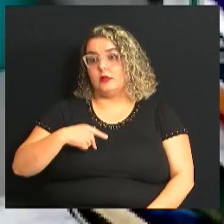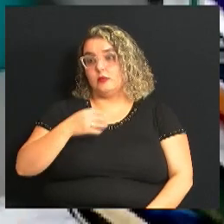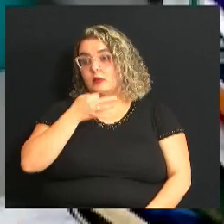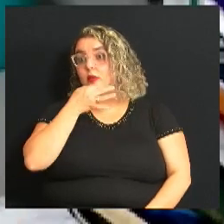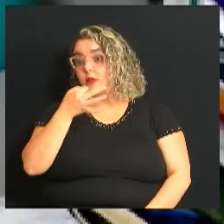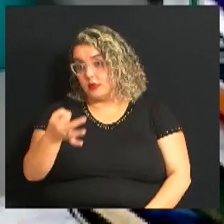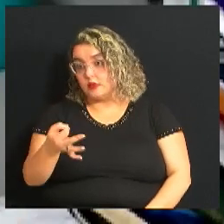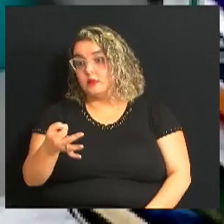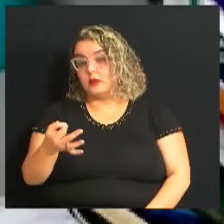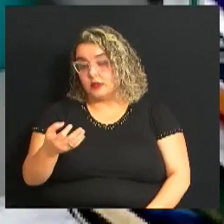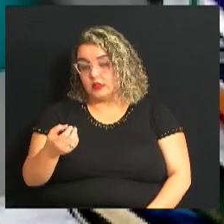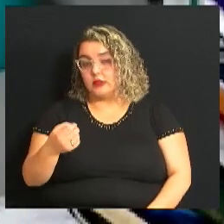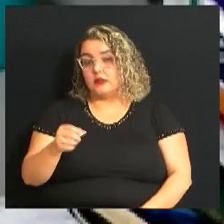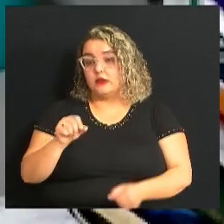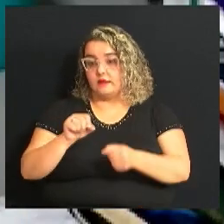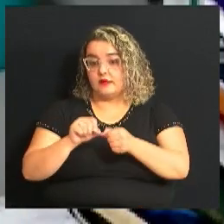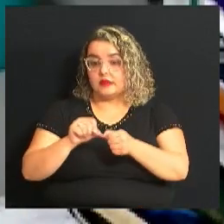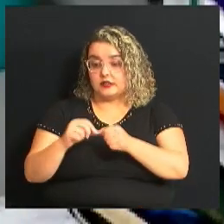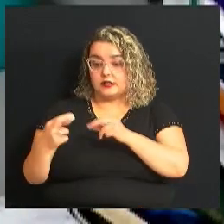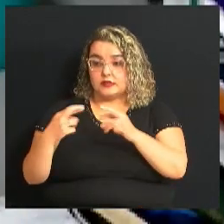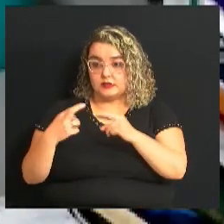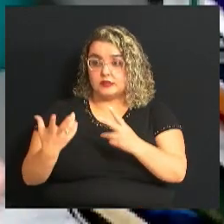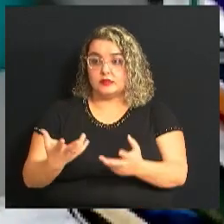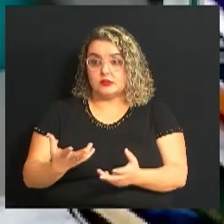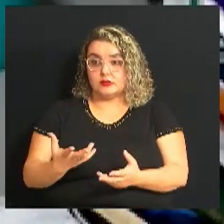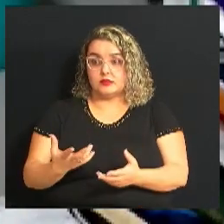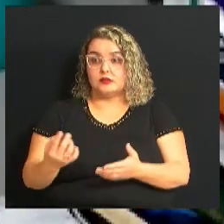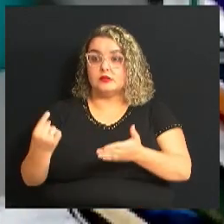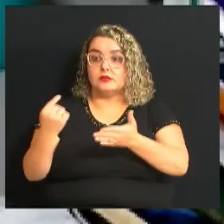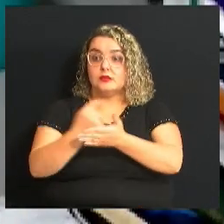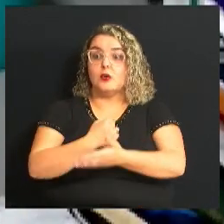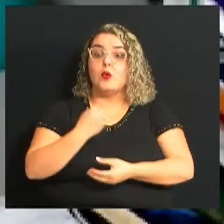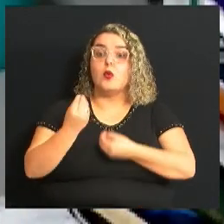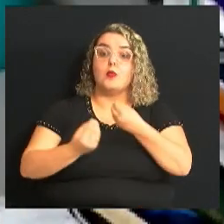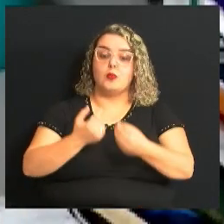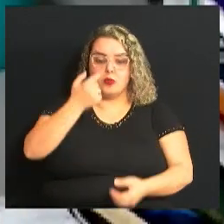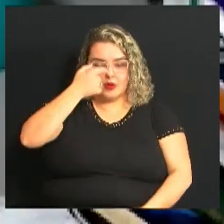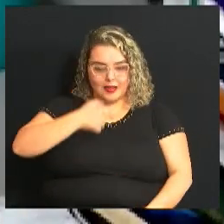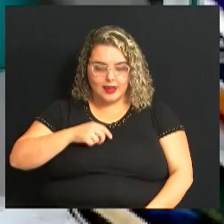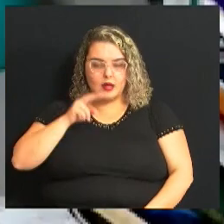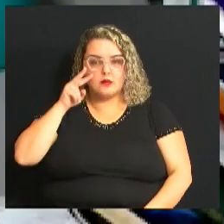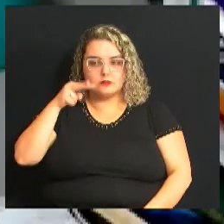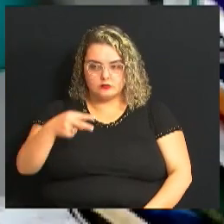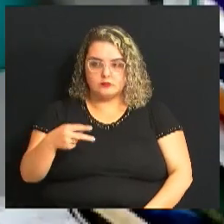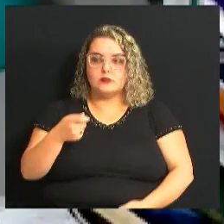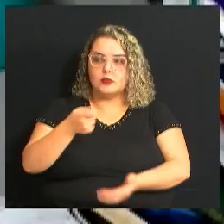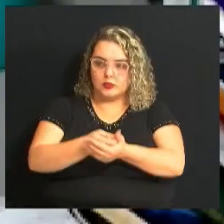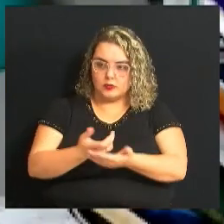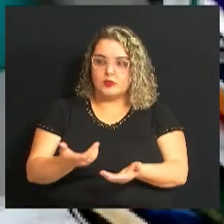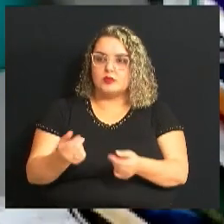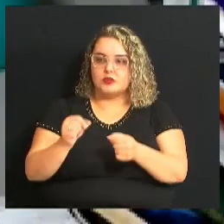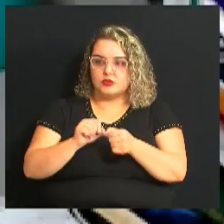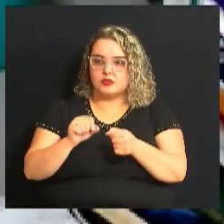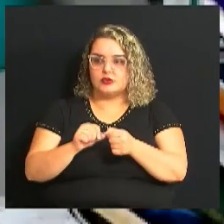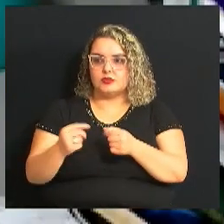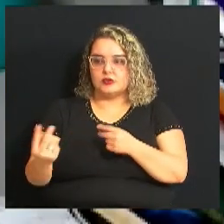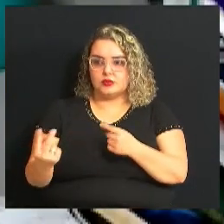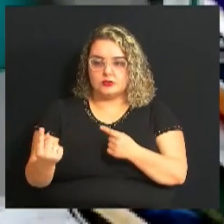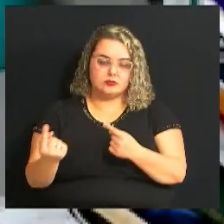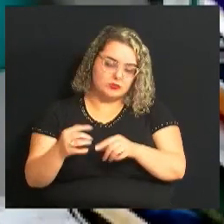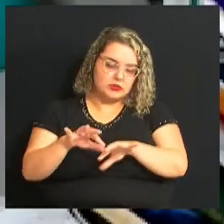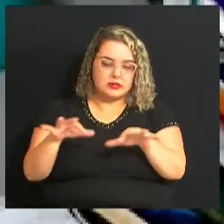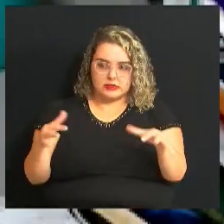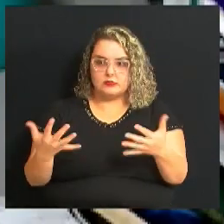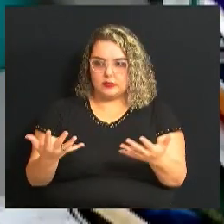está emitindo essa análise. Como você perguntou como eu enxergo, eu me sinto na obrigação, inclusive, de fazer essas duas